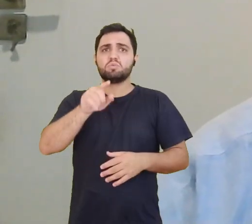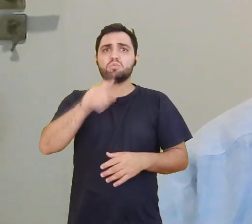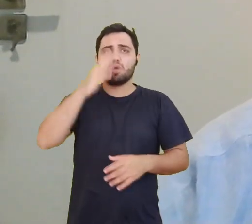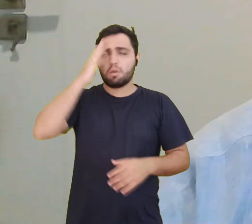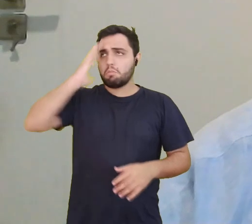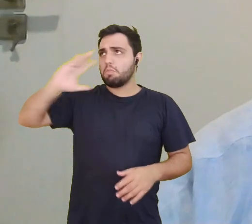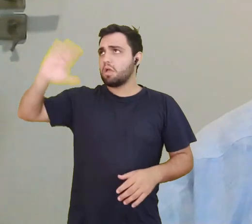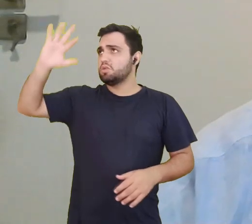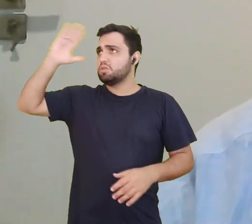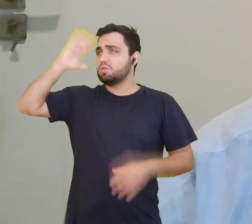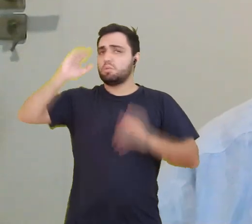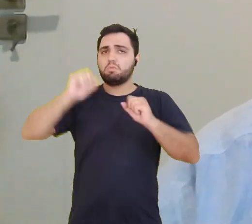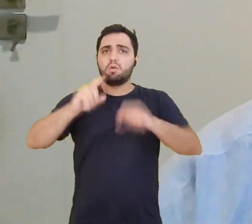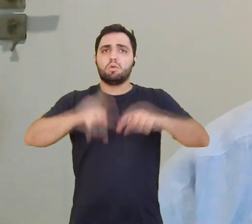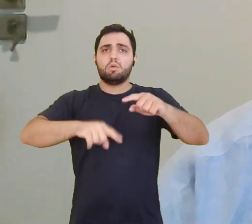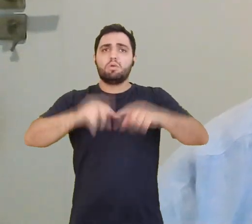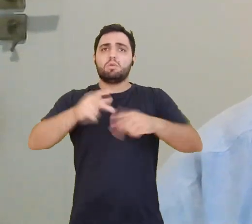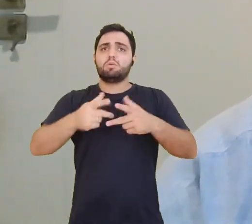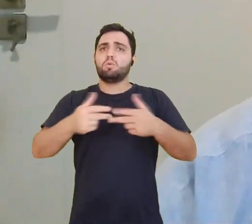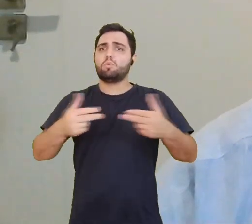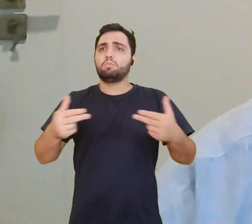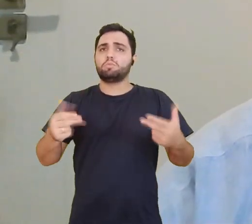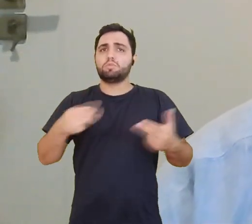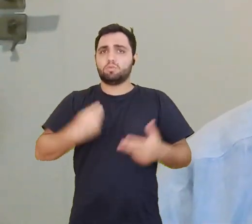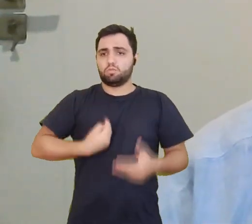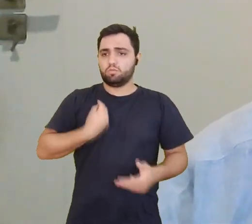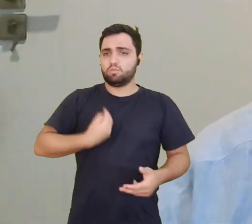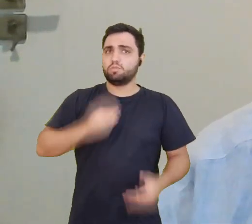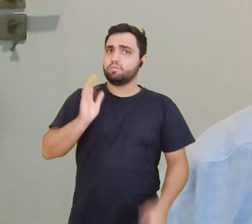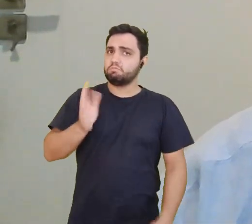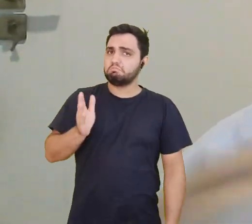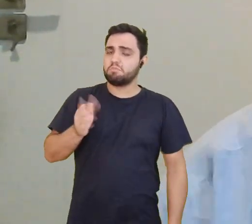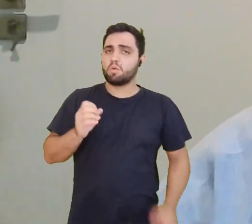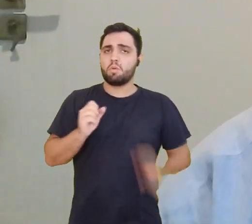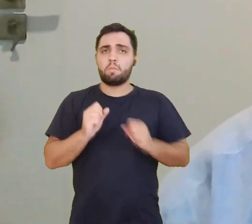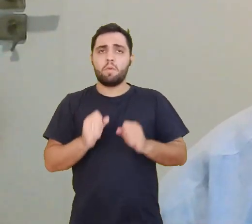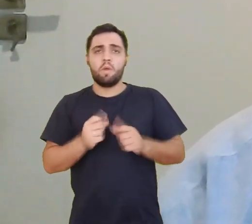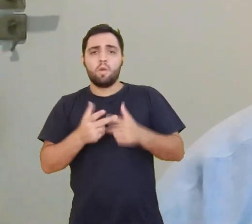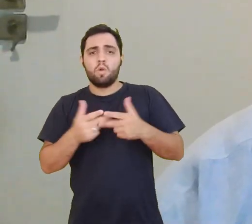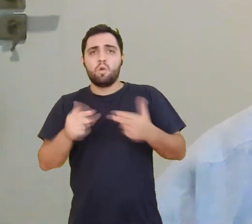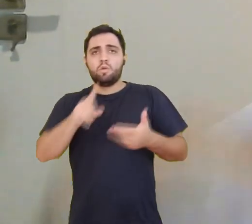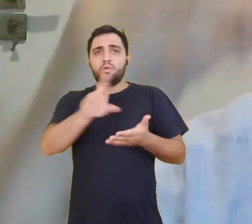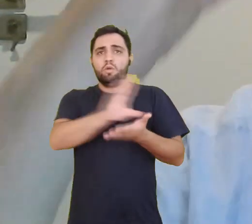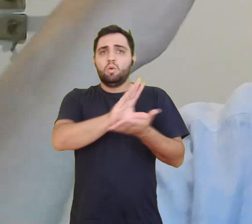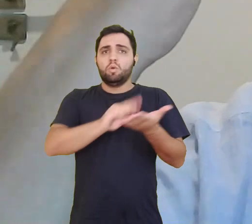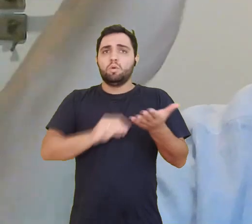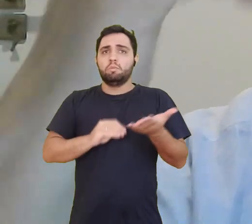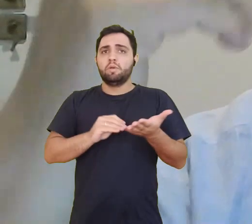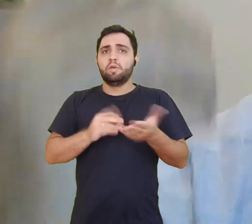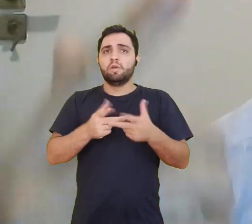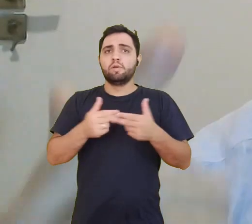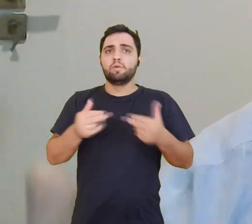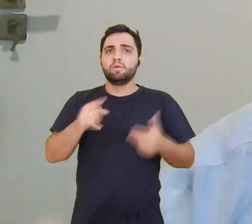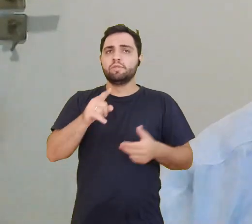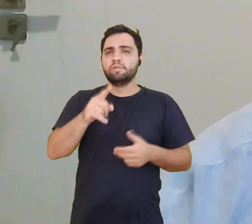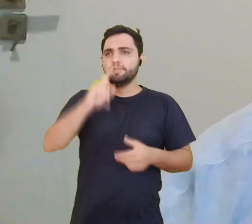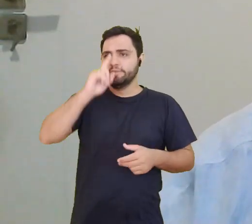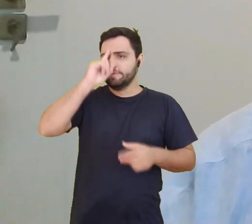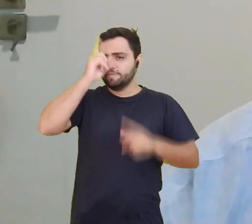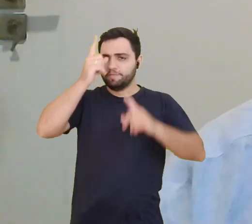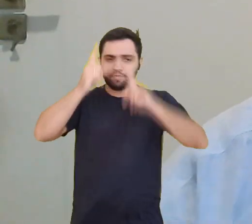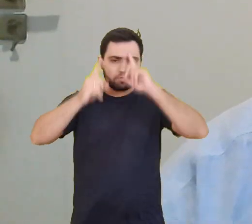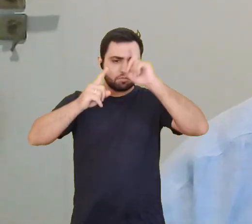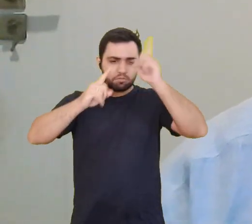né? Pode ser um objeto existente, pode ser uma coisa que você esteja copiando, pode ser uma coisa que você esteja